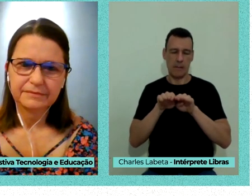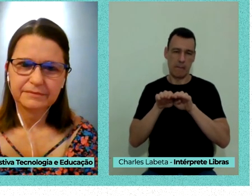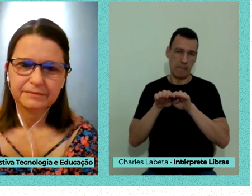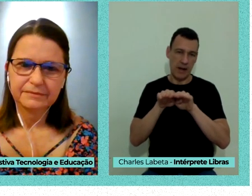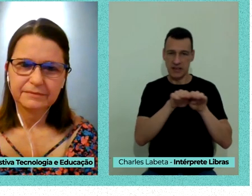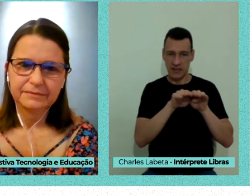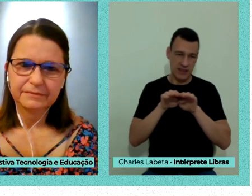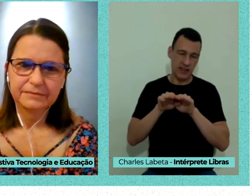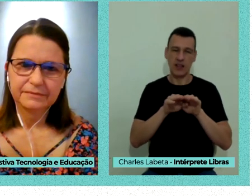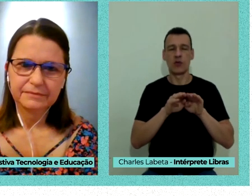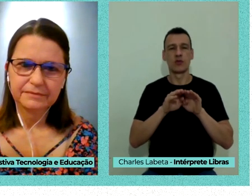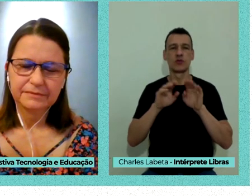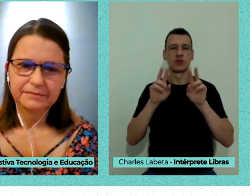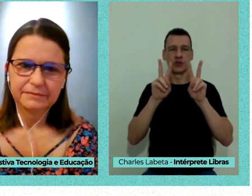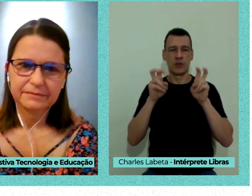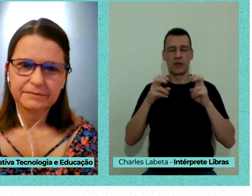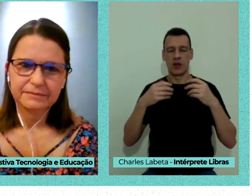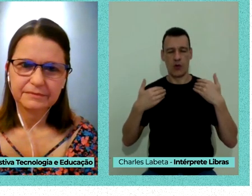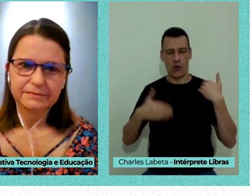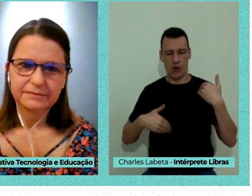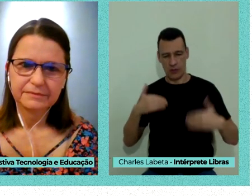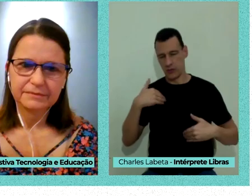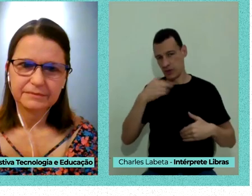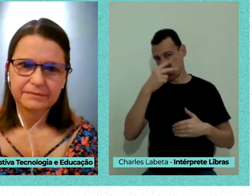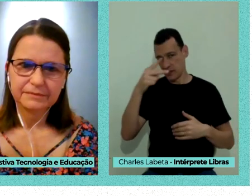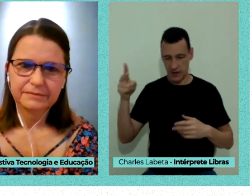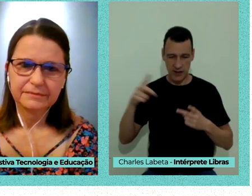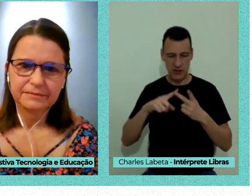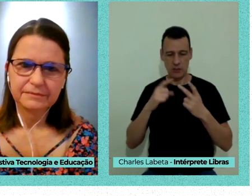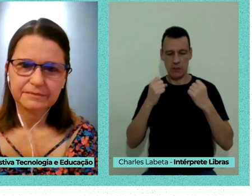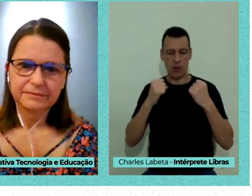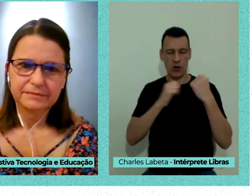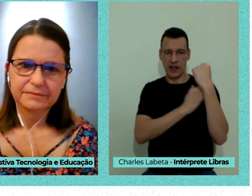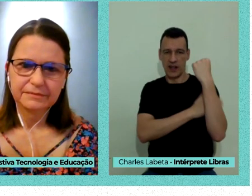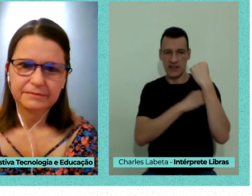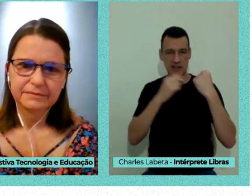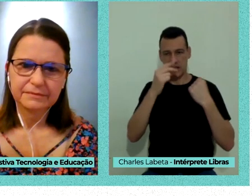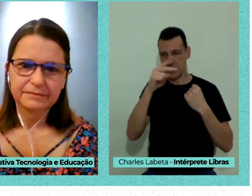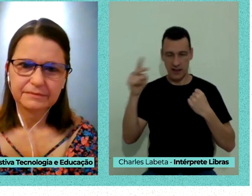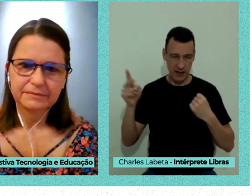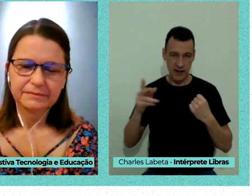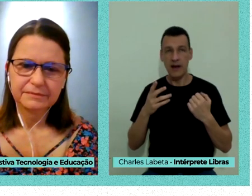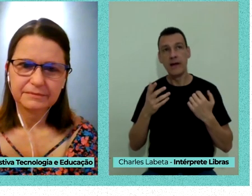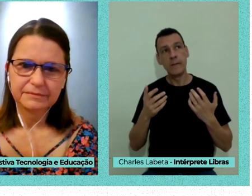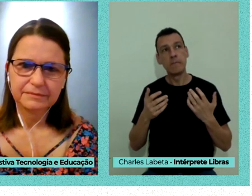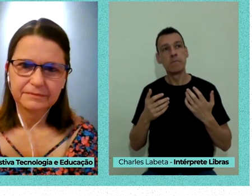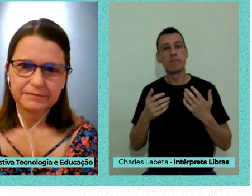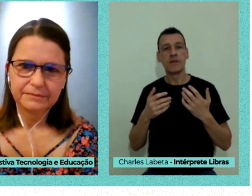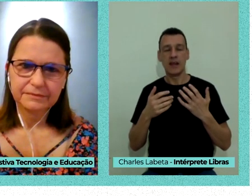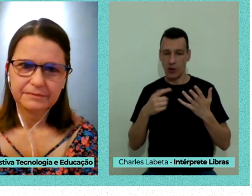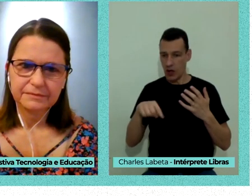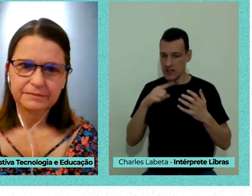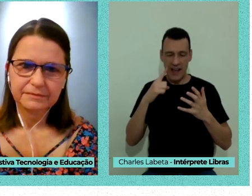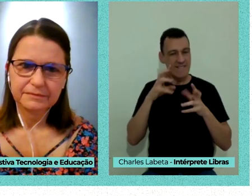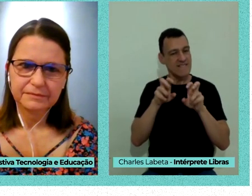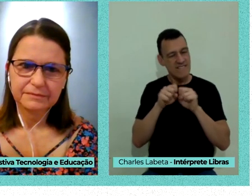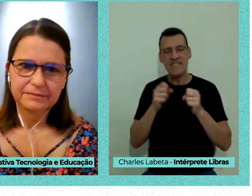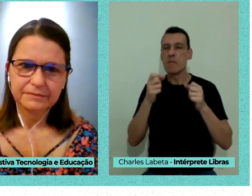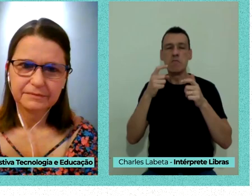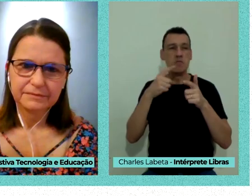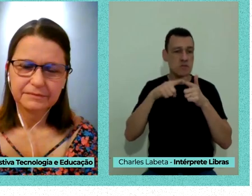do outro, sobre a potência do outro, é sem dúvida nenhuma a grande missão aqui de todos nós para uma